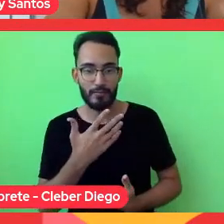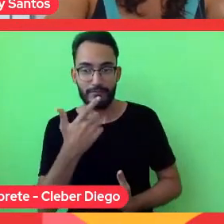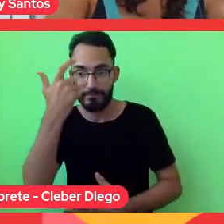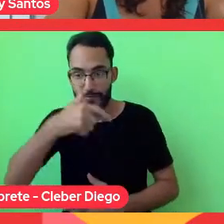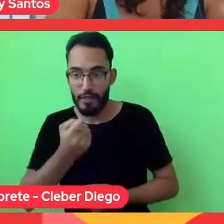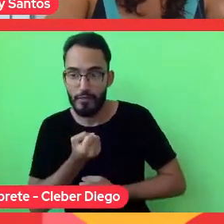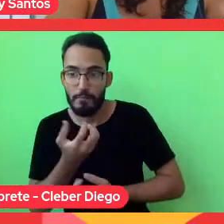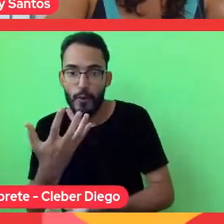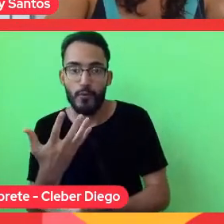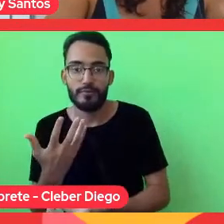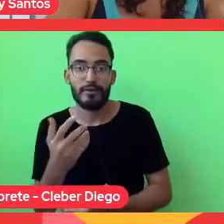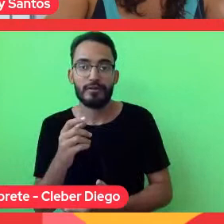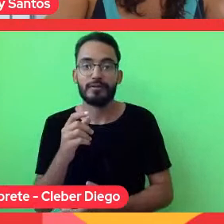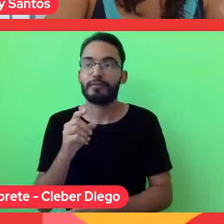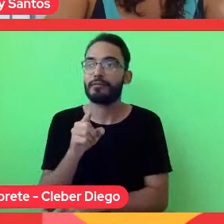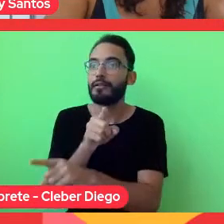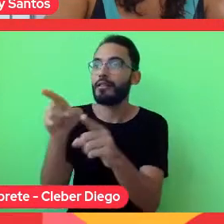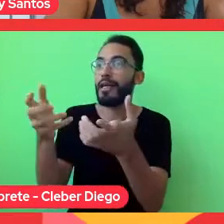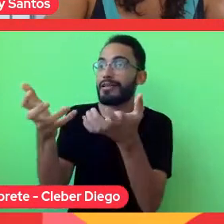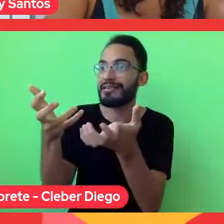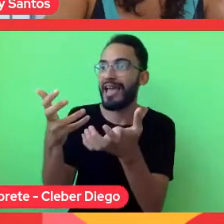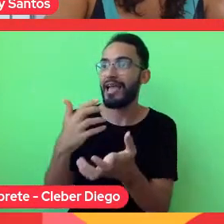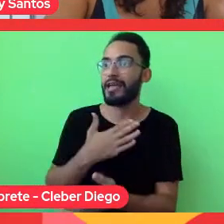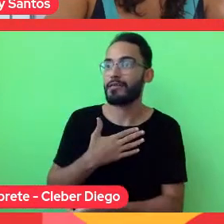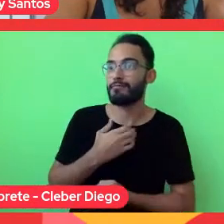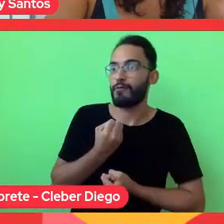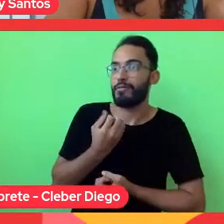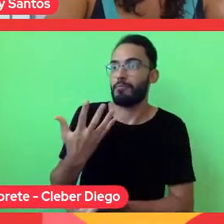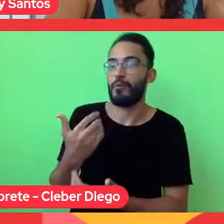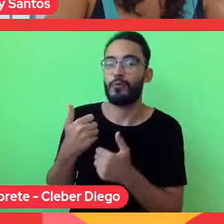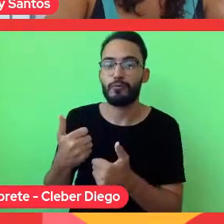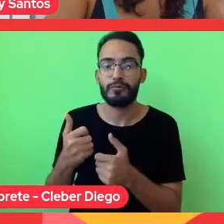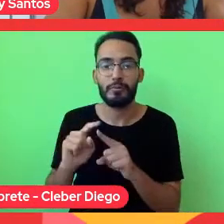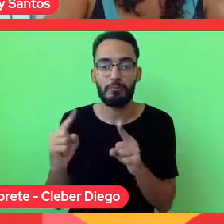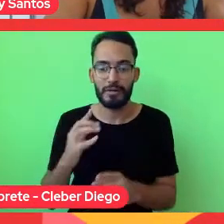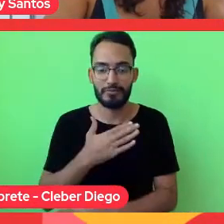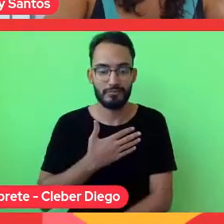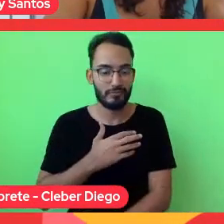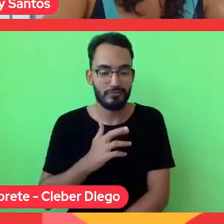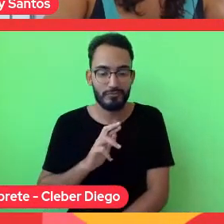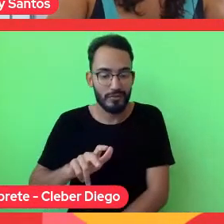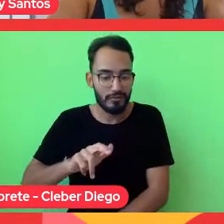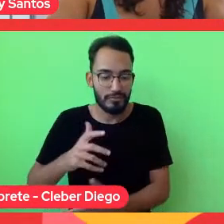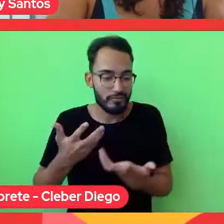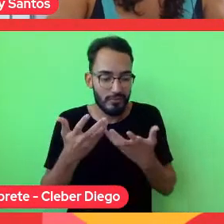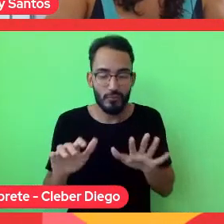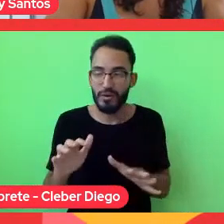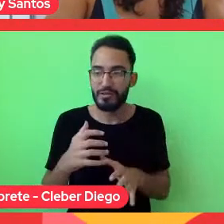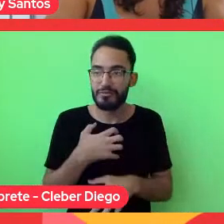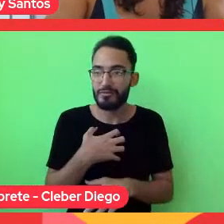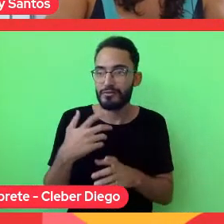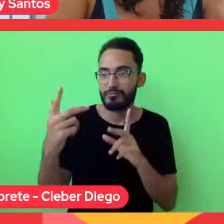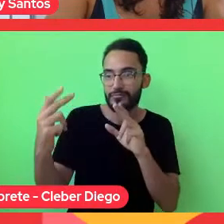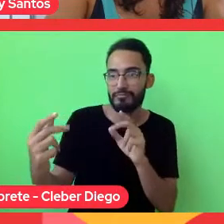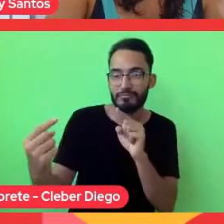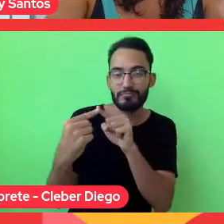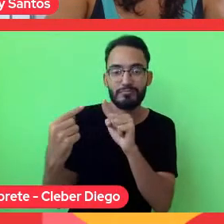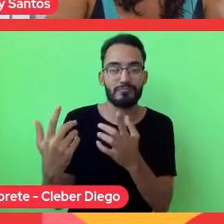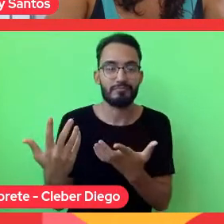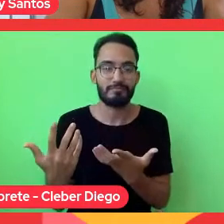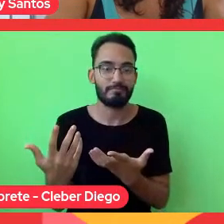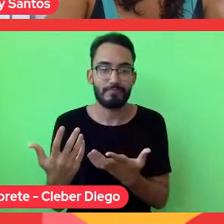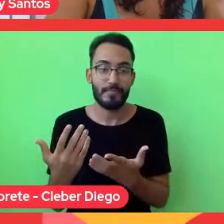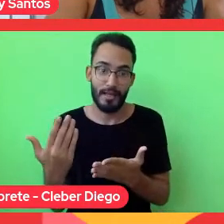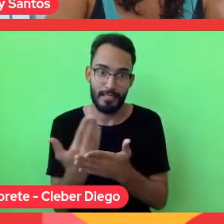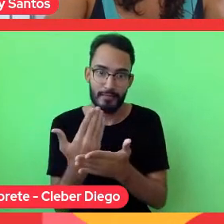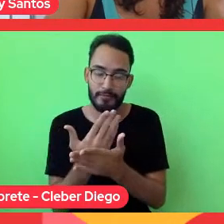sou aquilo que os outros querem que eu seja, mas não o que eu realmente quero ser. Então, eu achei bem bacana esse livro, porque ele me trouxe um